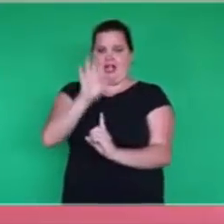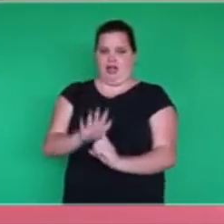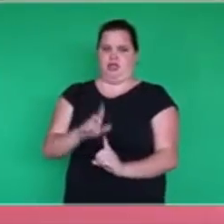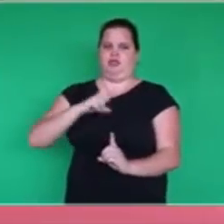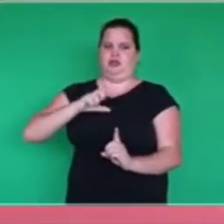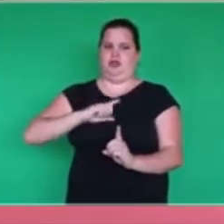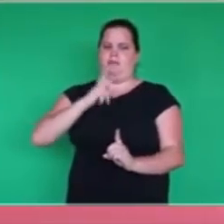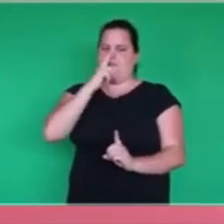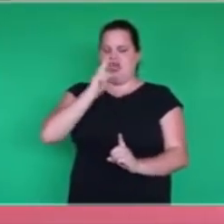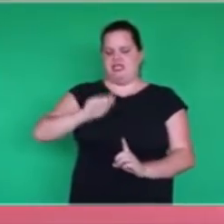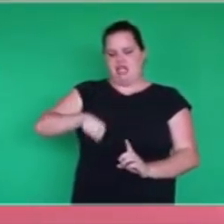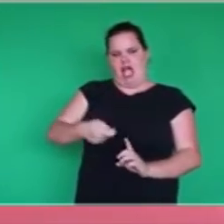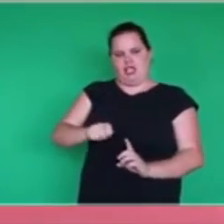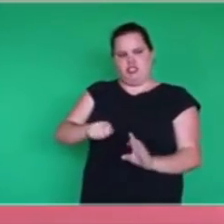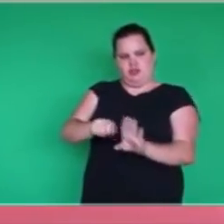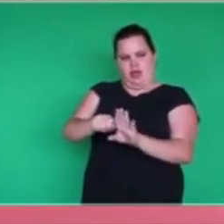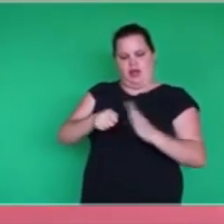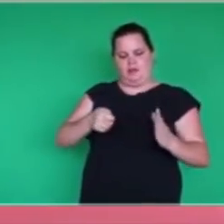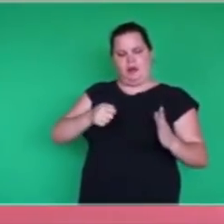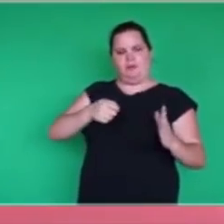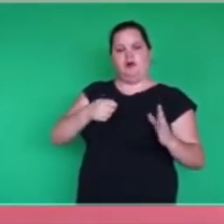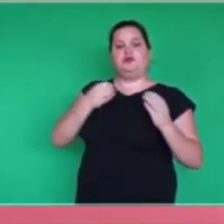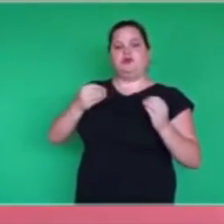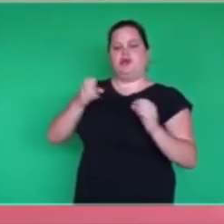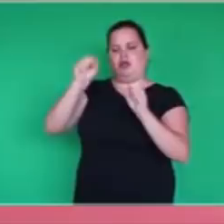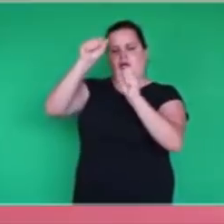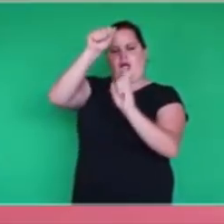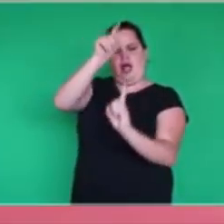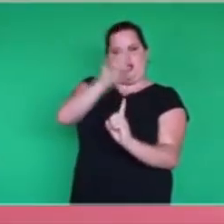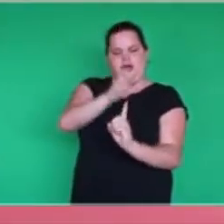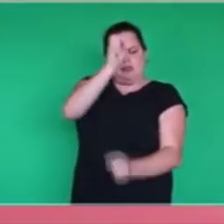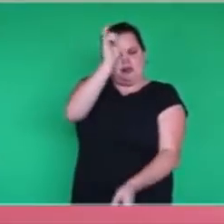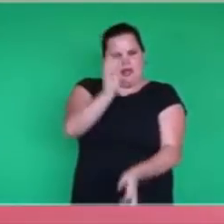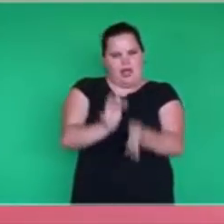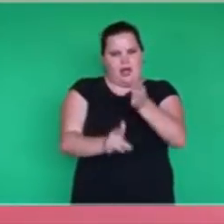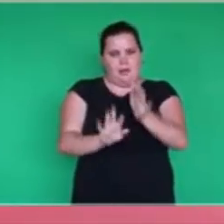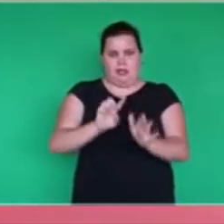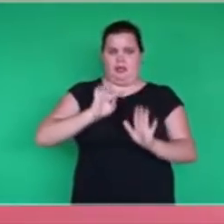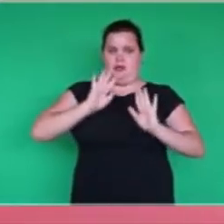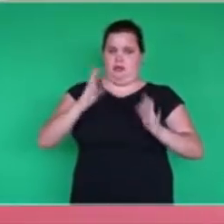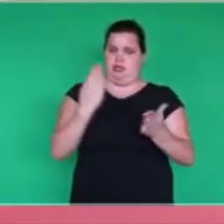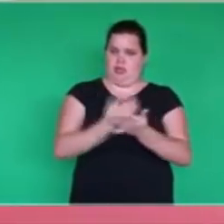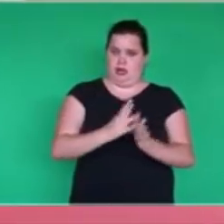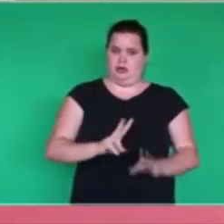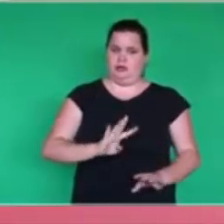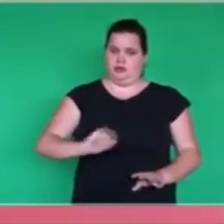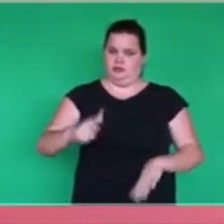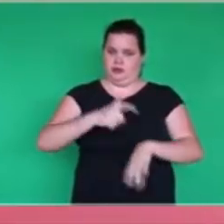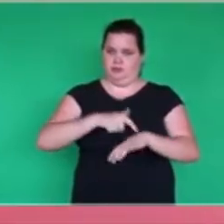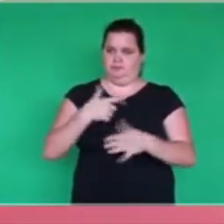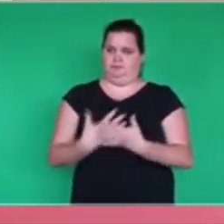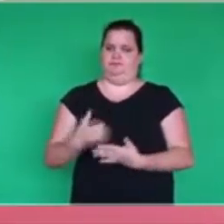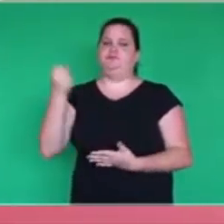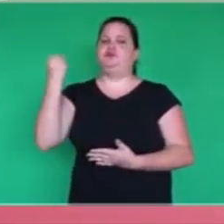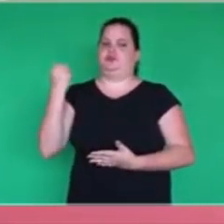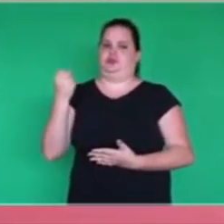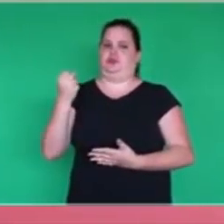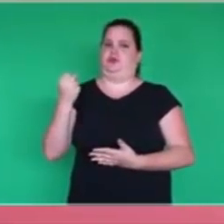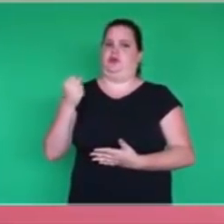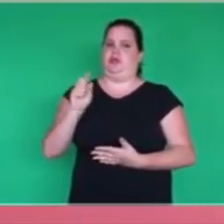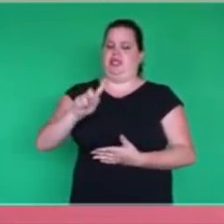também. Nosso desejo, e nem é a nossa preocupação, que dia que vai se fechar, cada um tem que estar